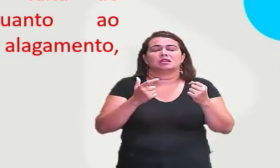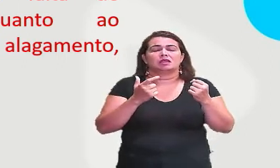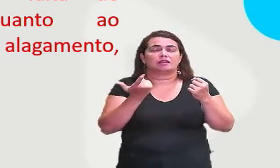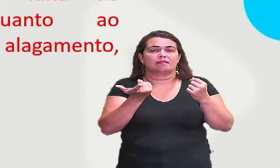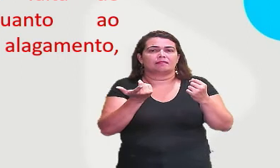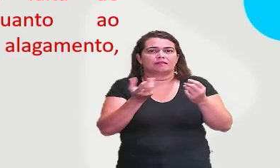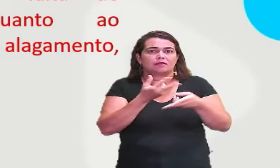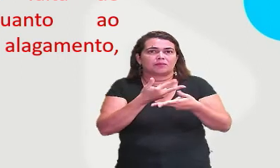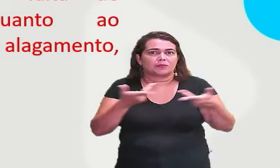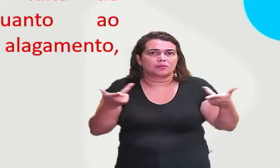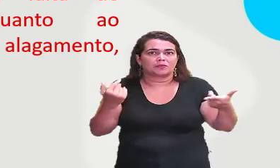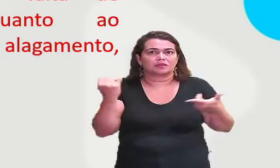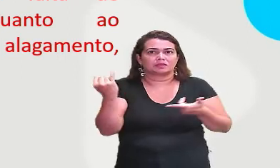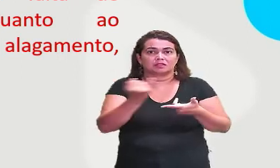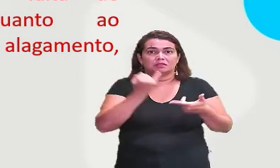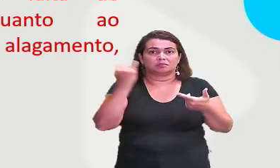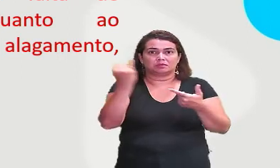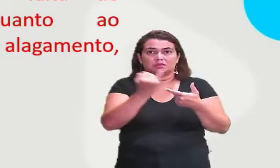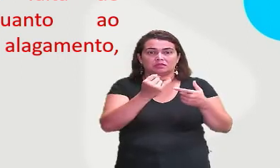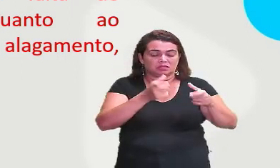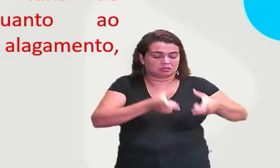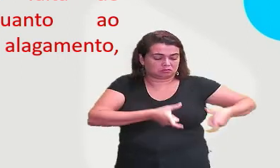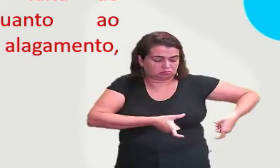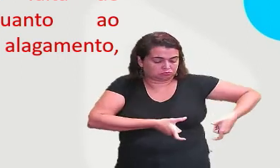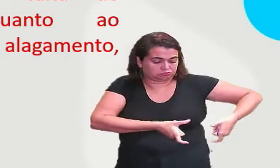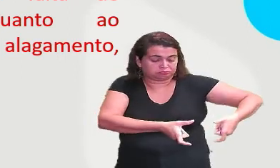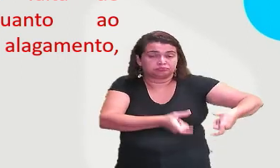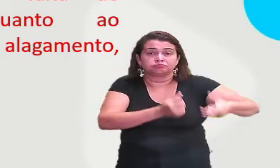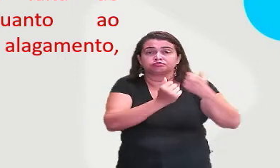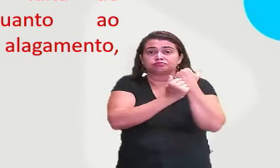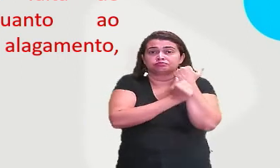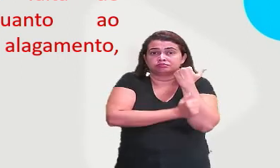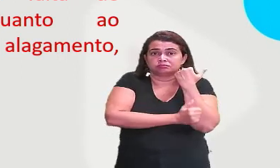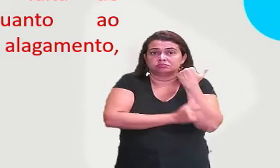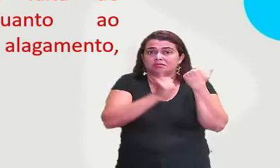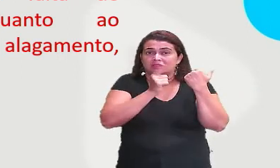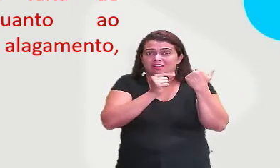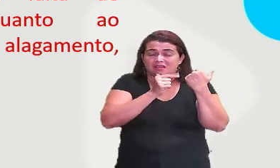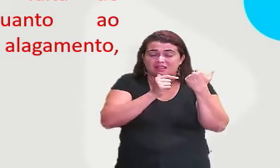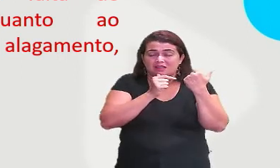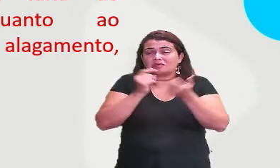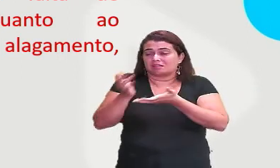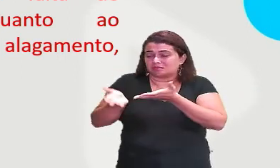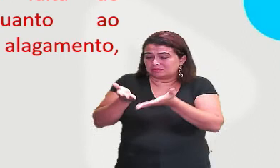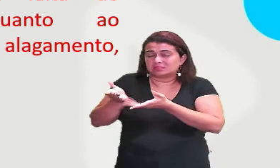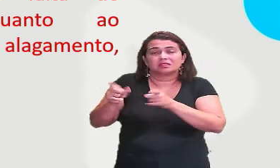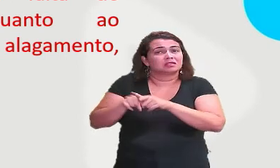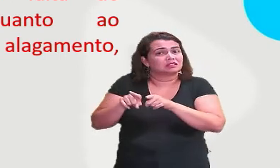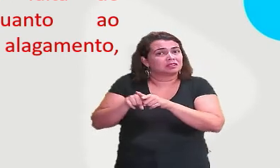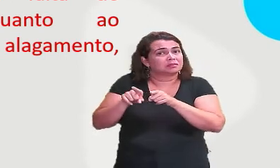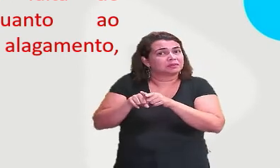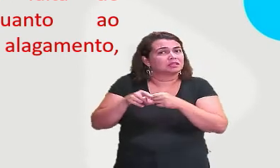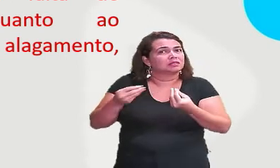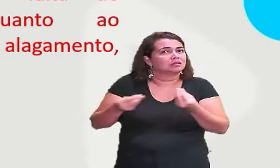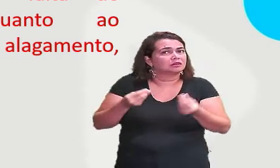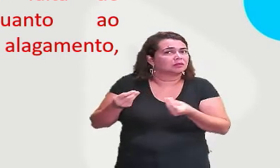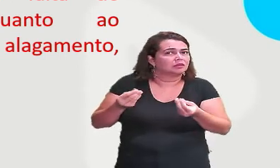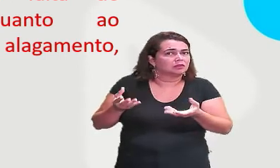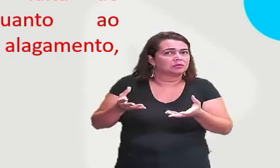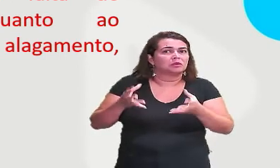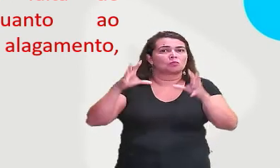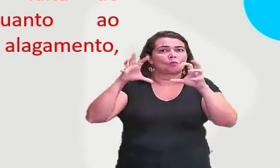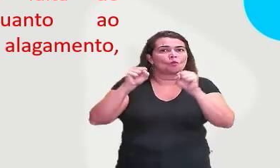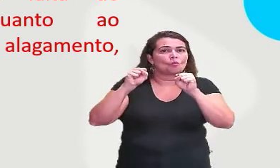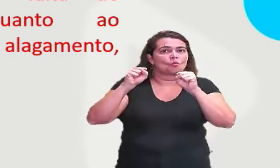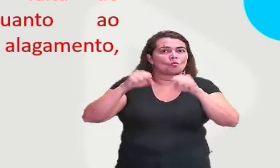do ser humano, como o esgoto, como o tratamento da água adequado, certo?